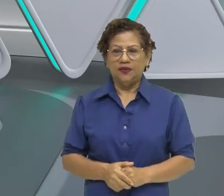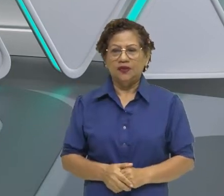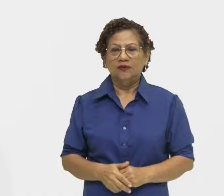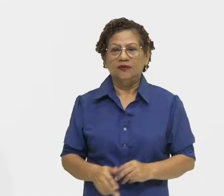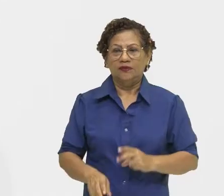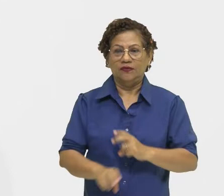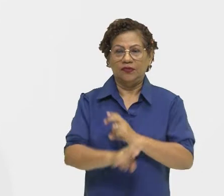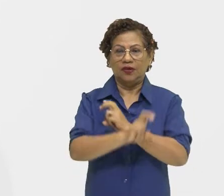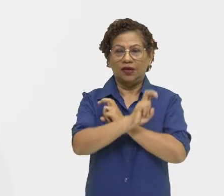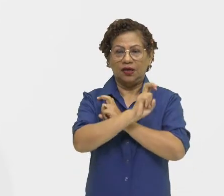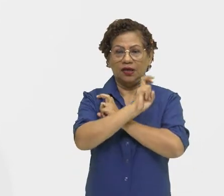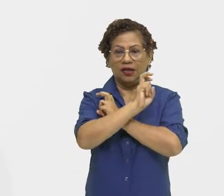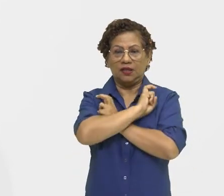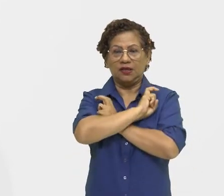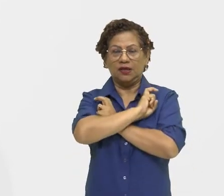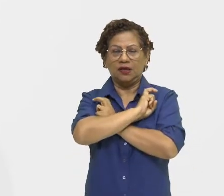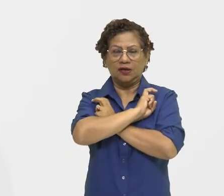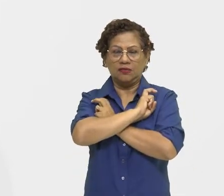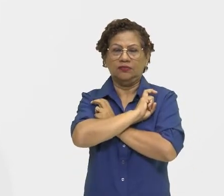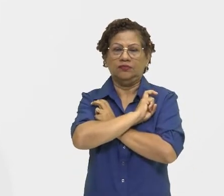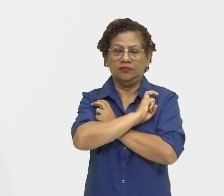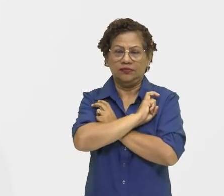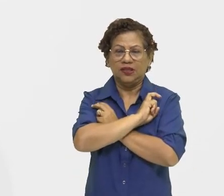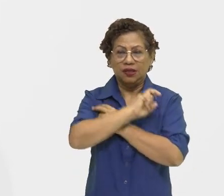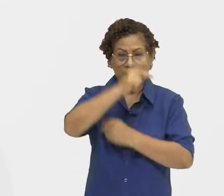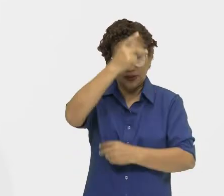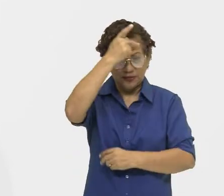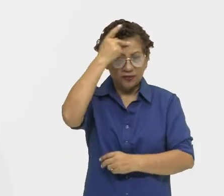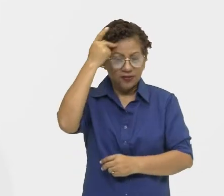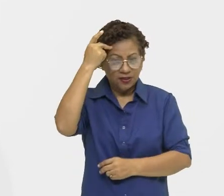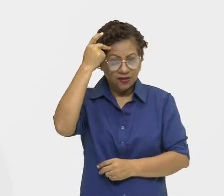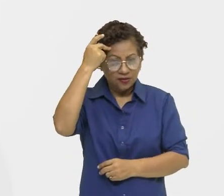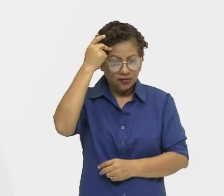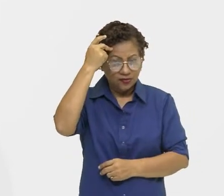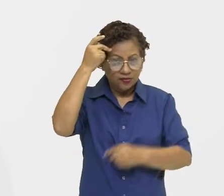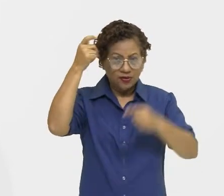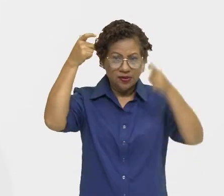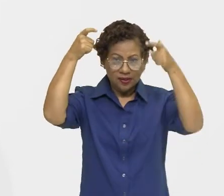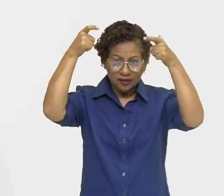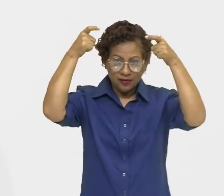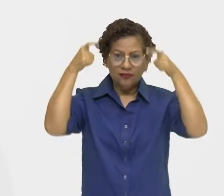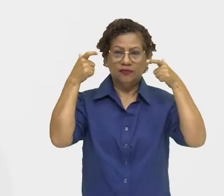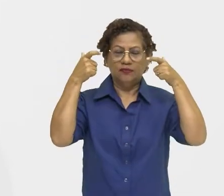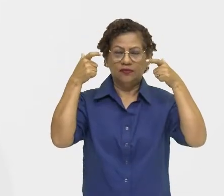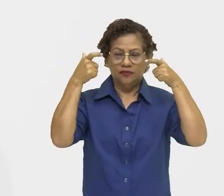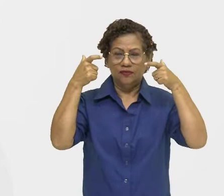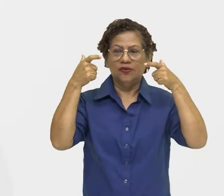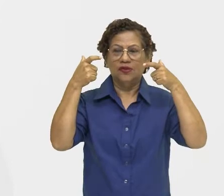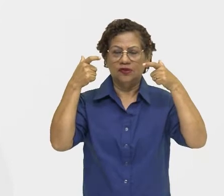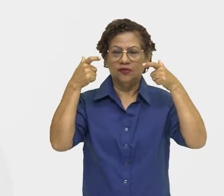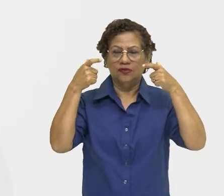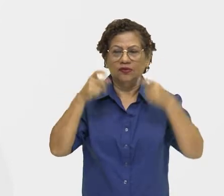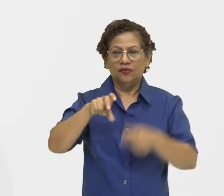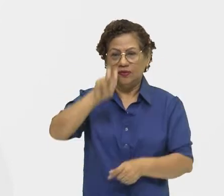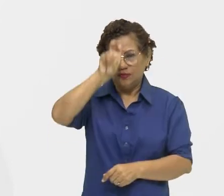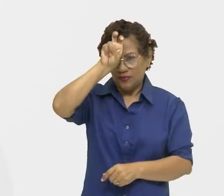faraós? Eram as pessoas que governavam o Egito, principalmente no Antigo